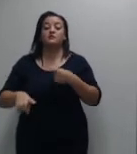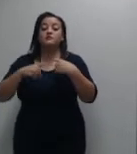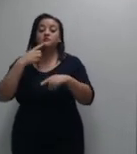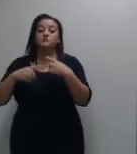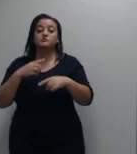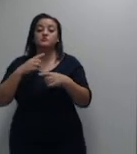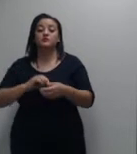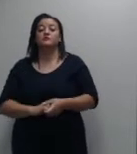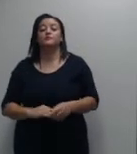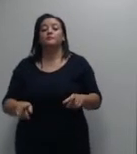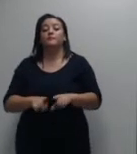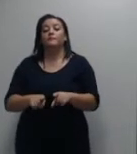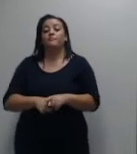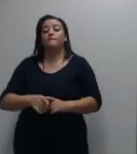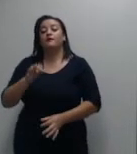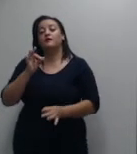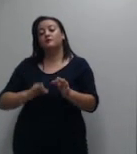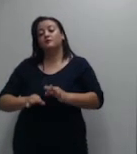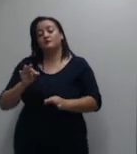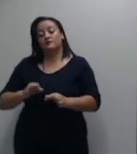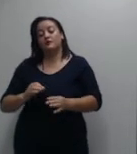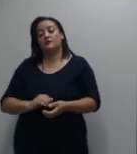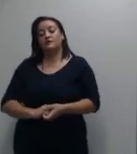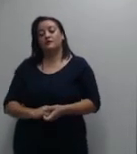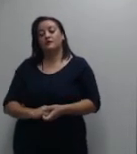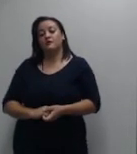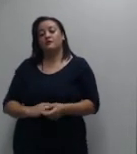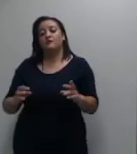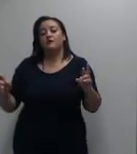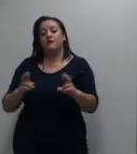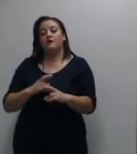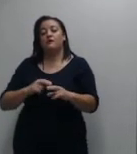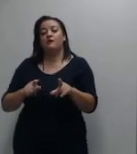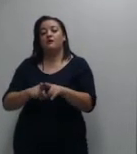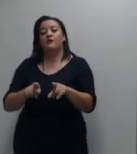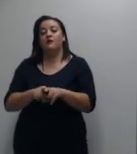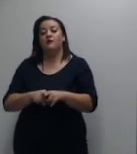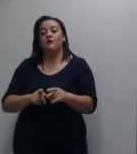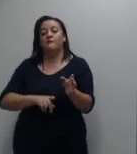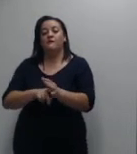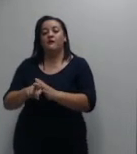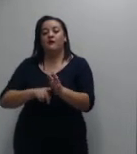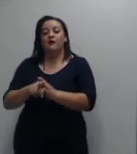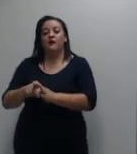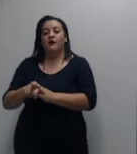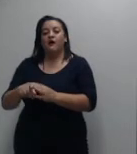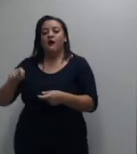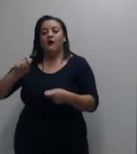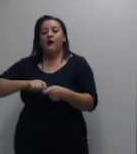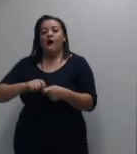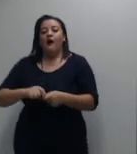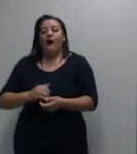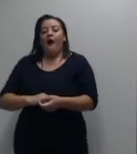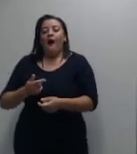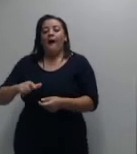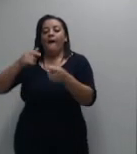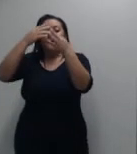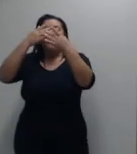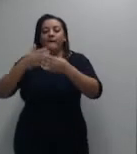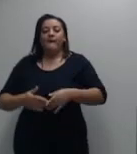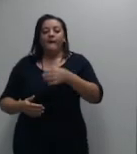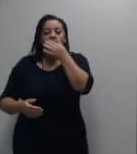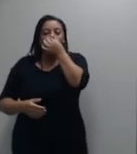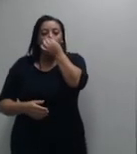no juízo com relação àquela questionamento e foram devidamente e